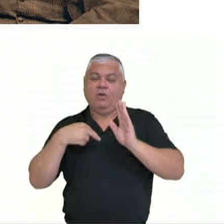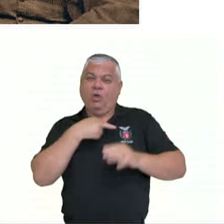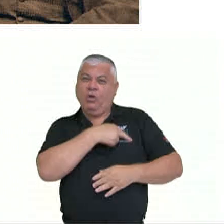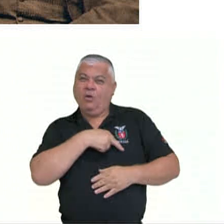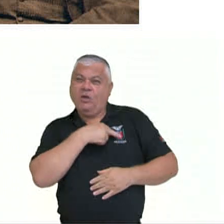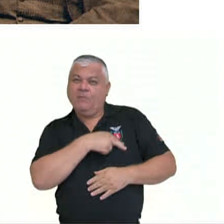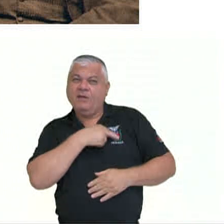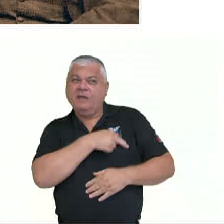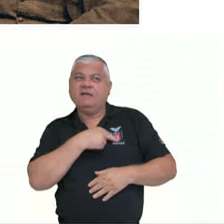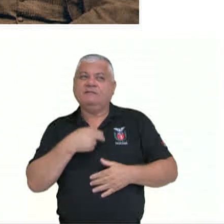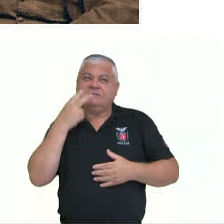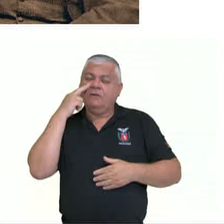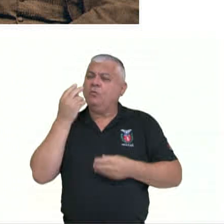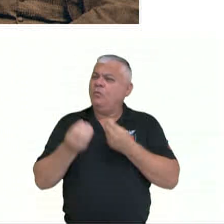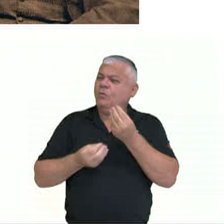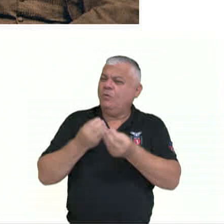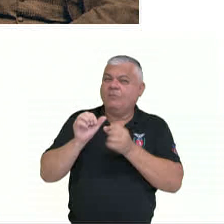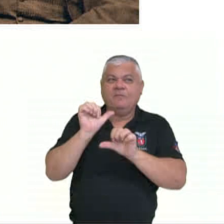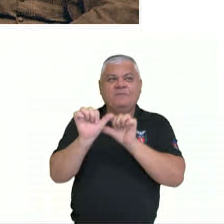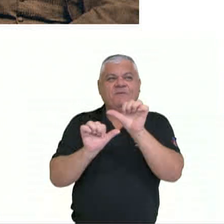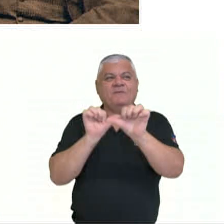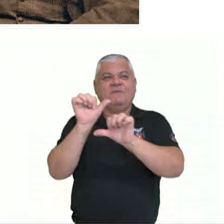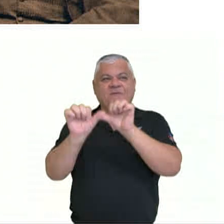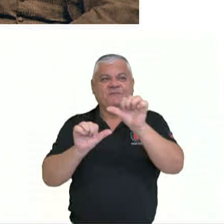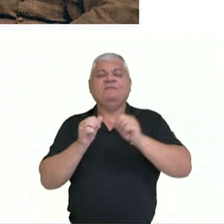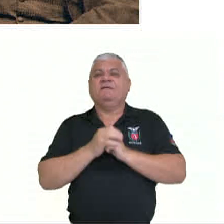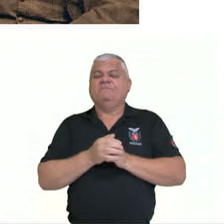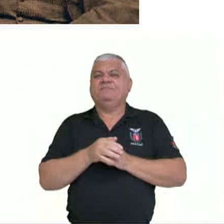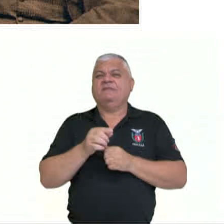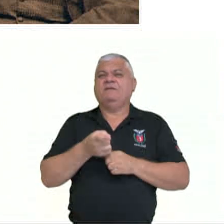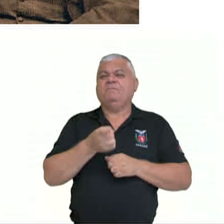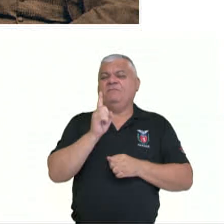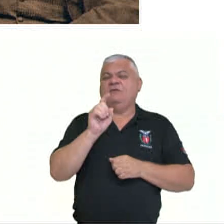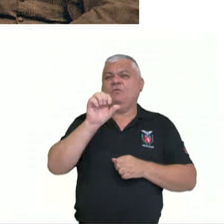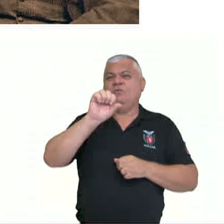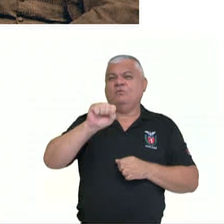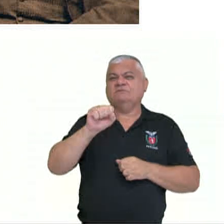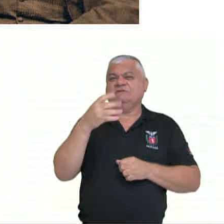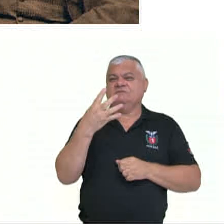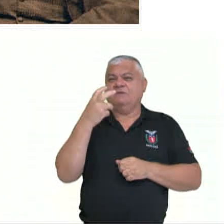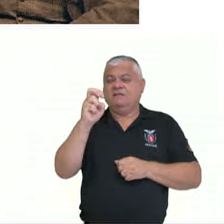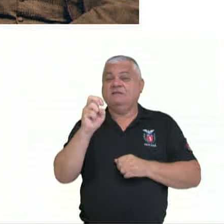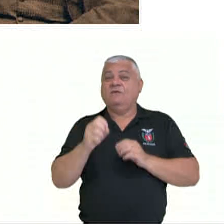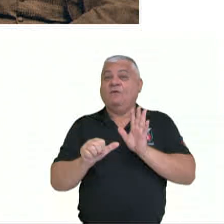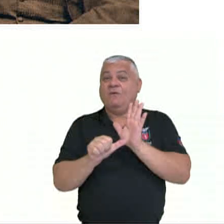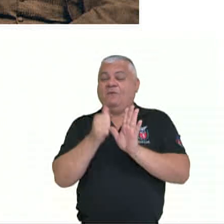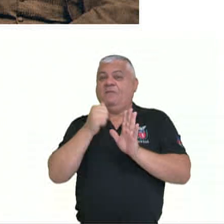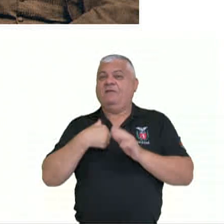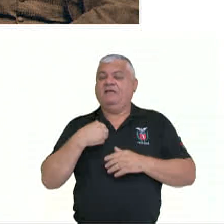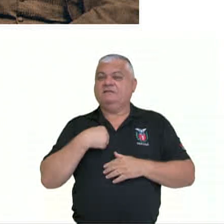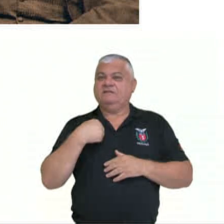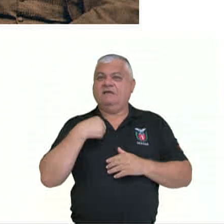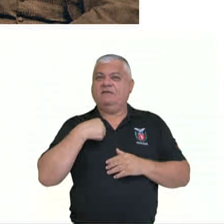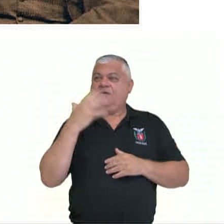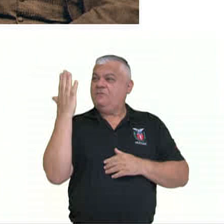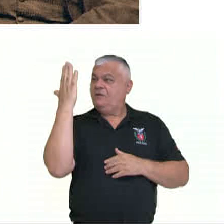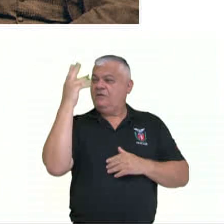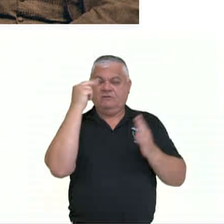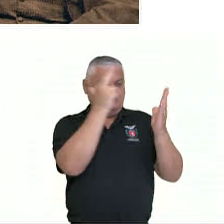e eles queriam ver isso também ali. Tá? Ainda na década de 40, faz uma série de autorretratos, entre eles O Homem Desesperado, aquele